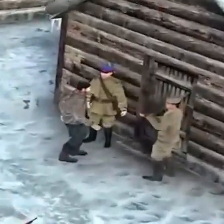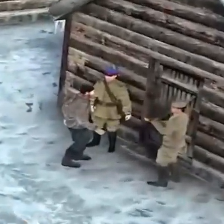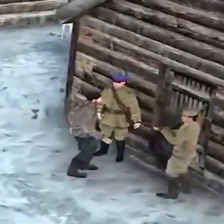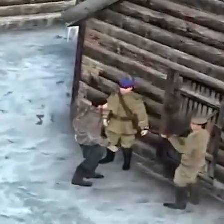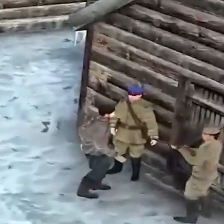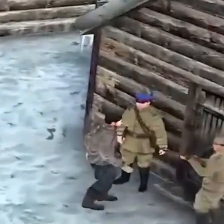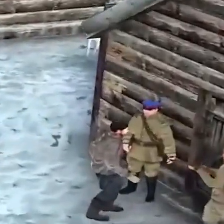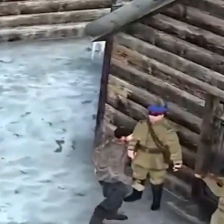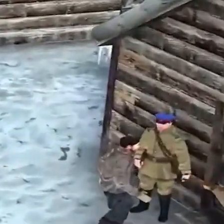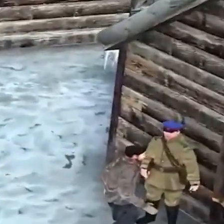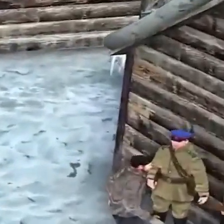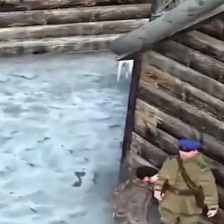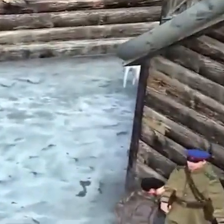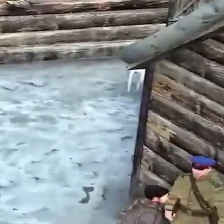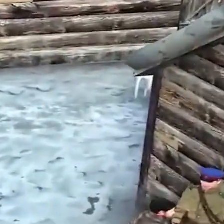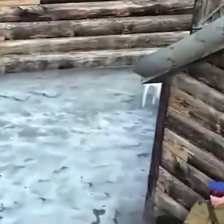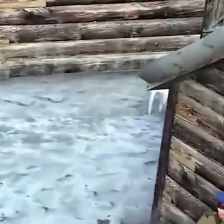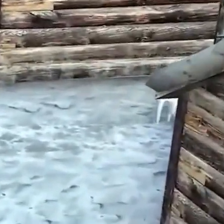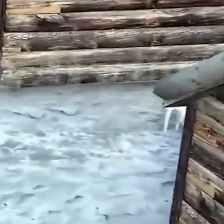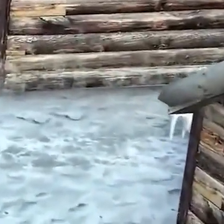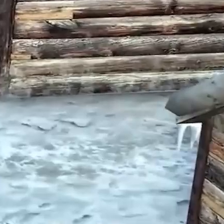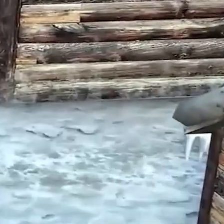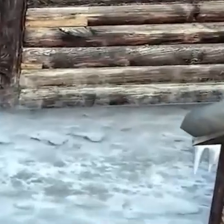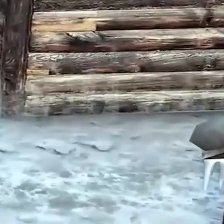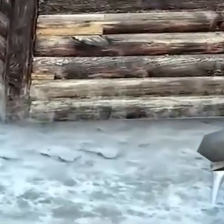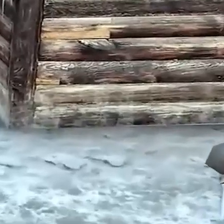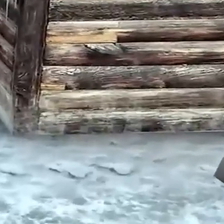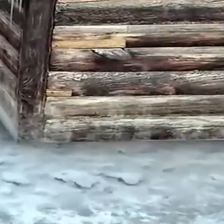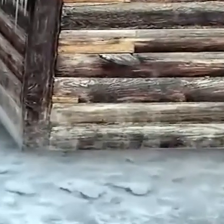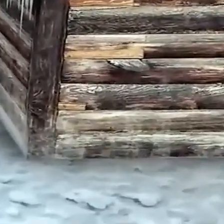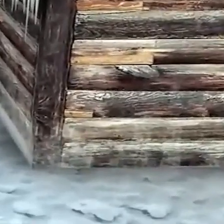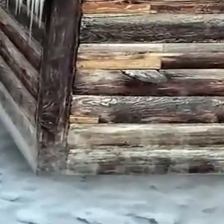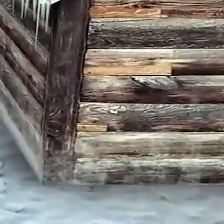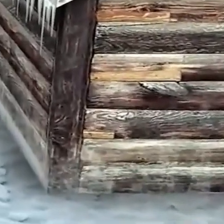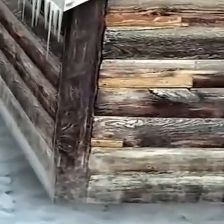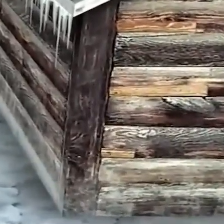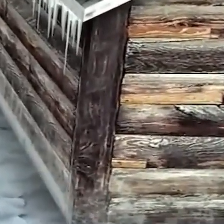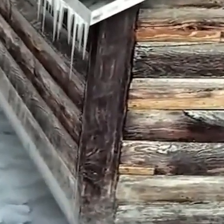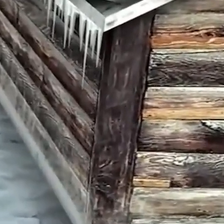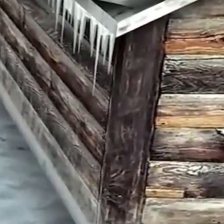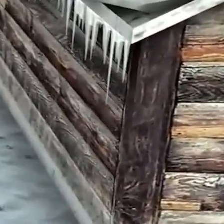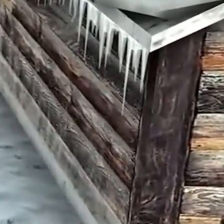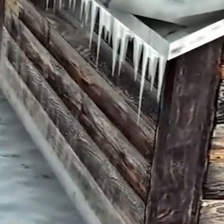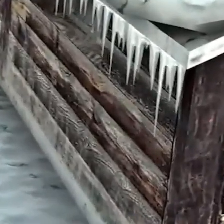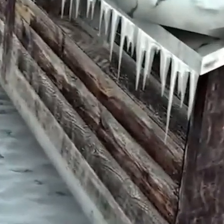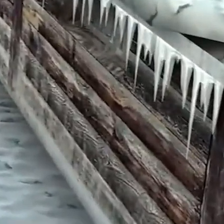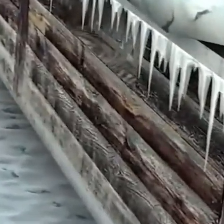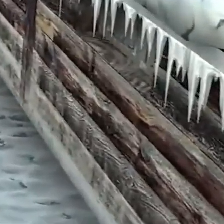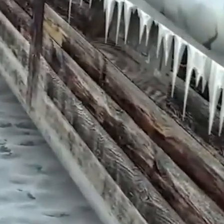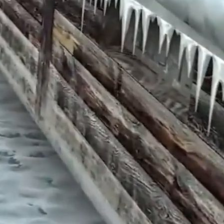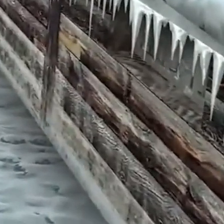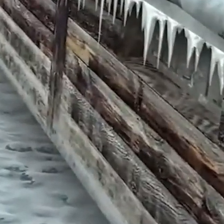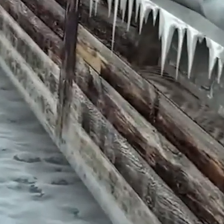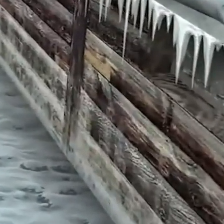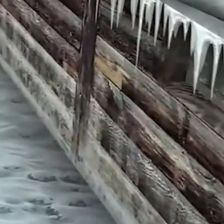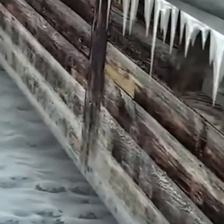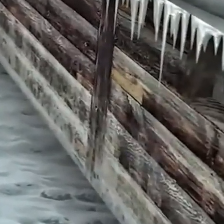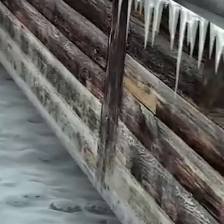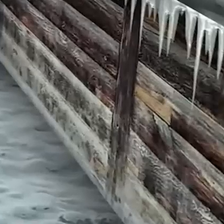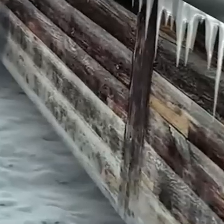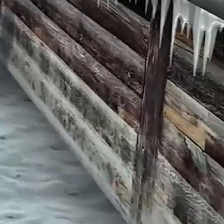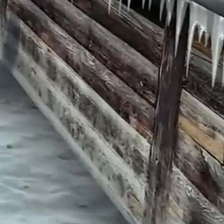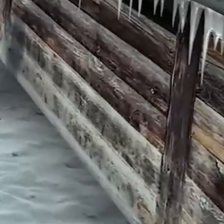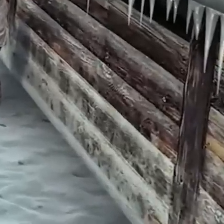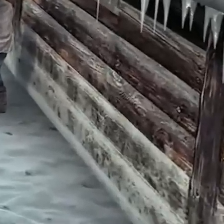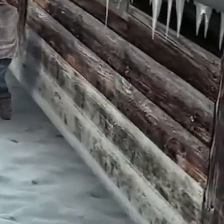A maioria destes campos situava-se longe de zonas habitadas, sendo os mais duros os da Sibéria.